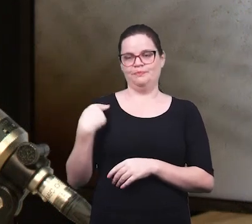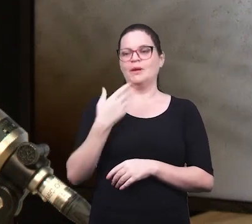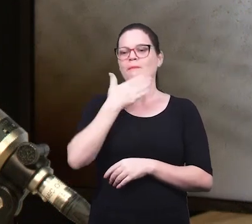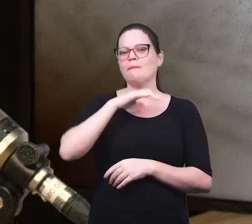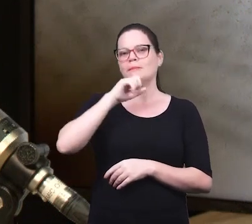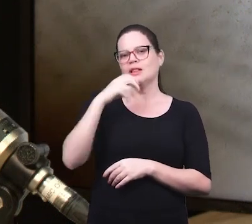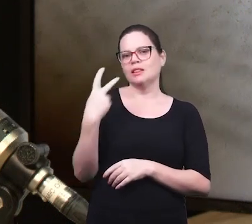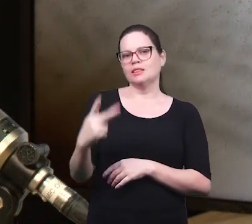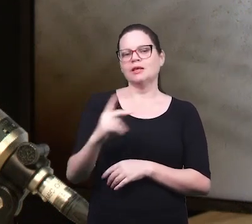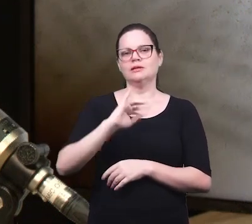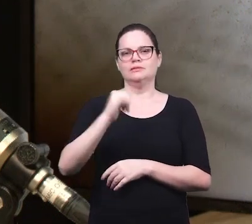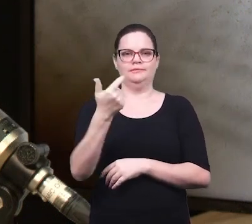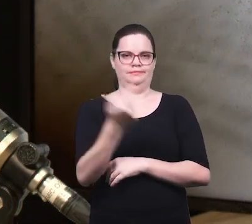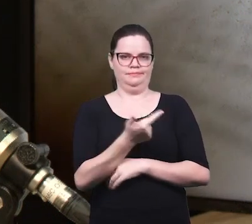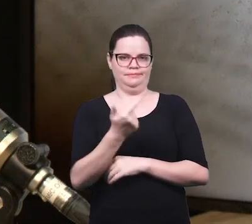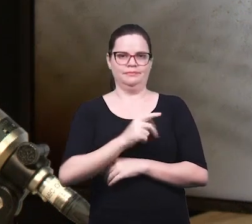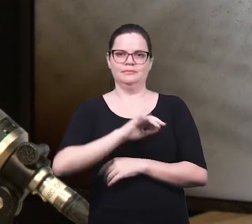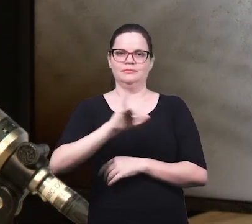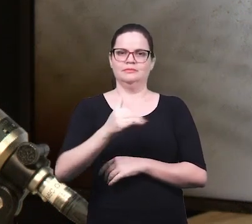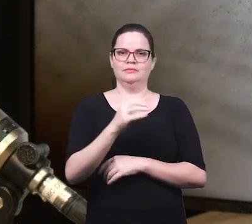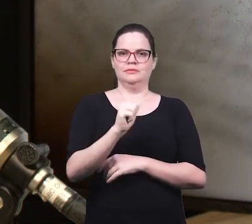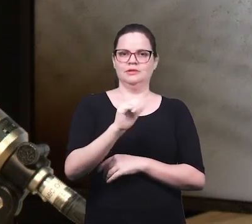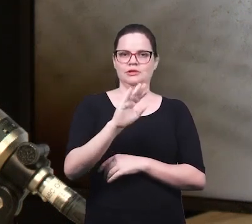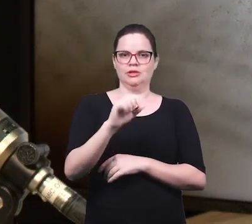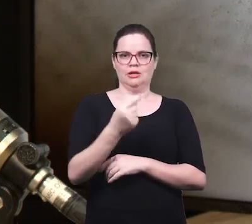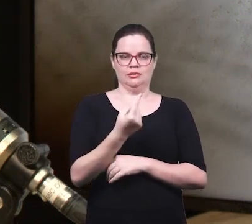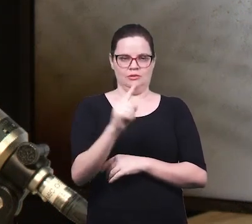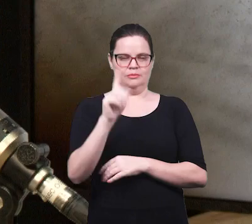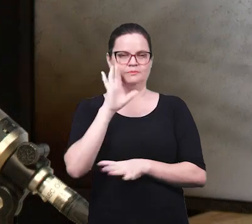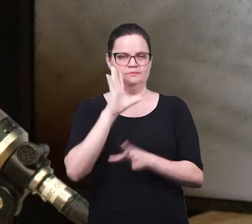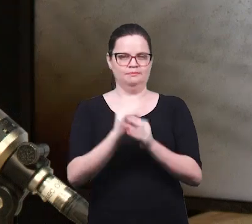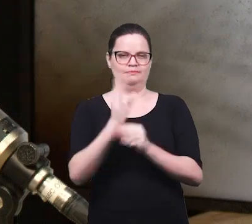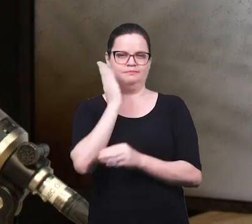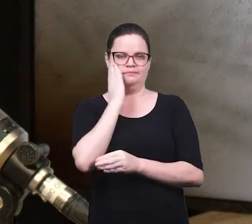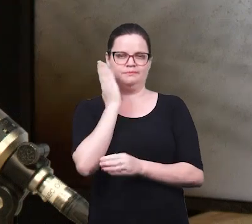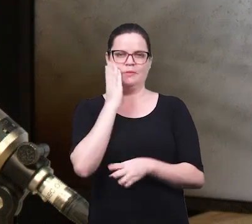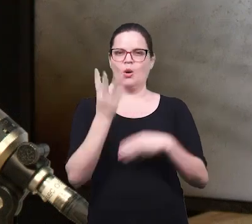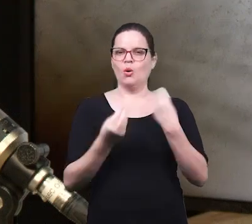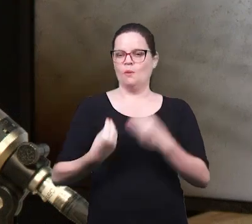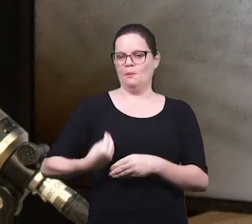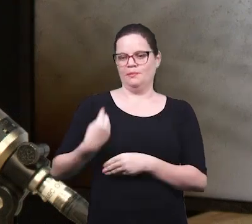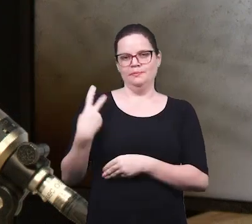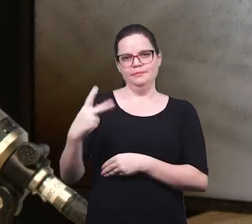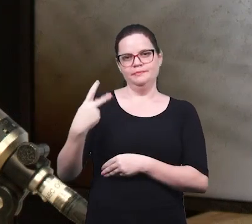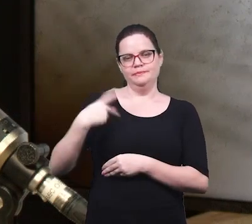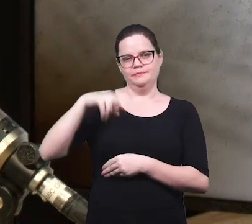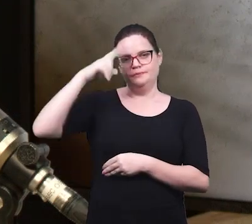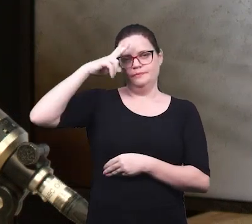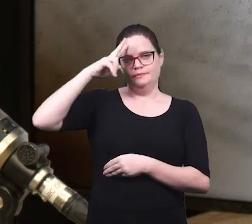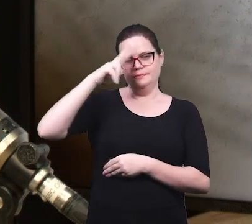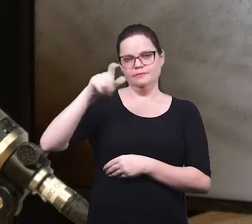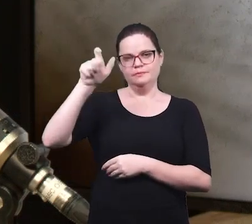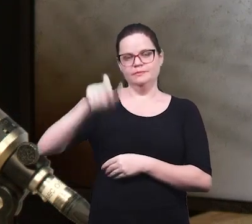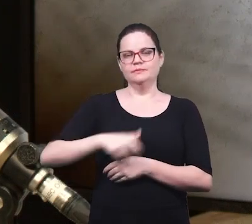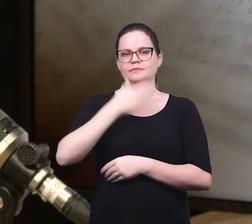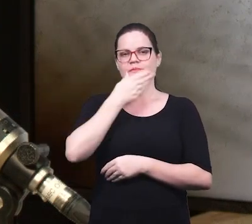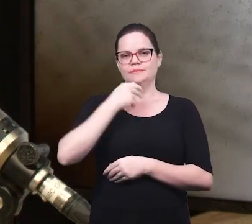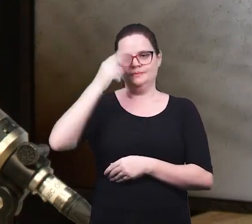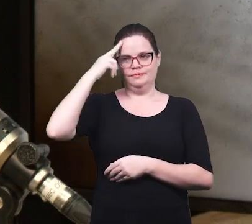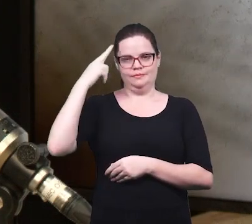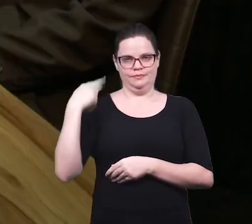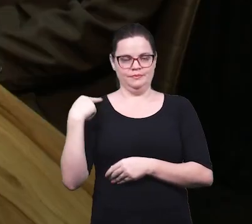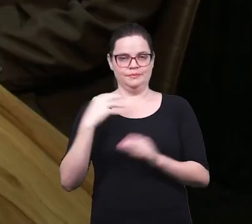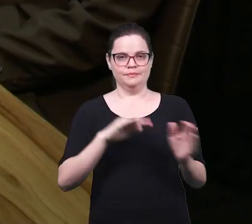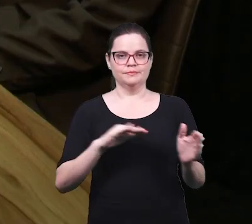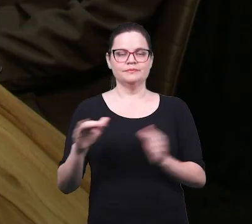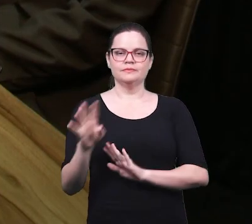filho de Jacó. Todos nós conhecemos bem a trajetória desse personagem, né?